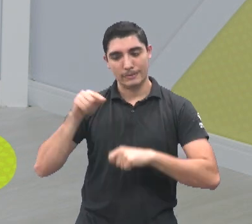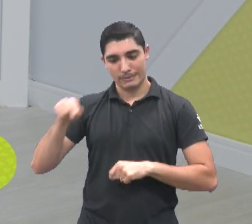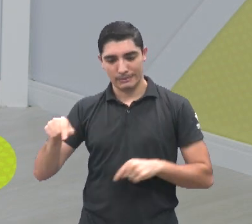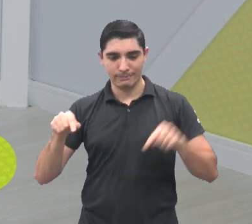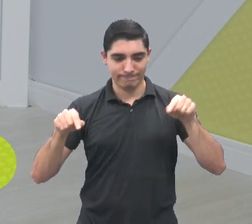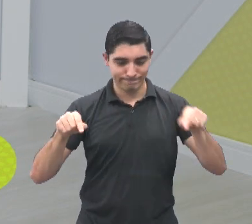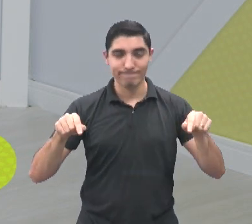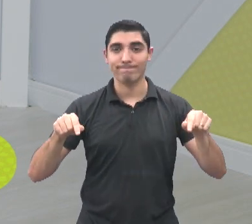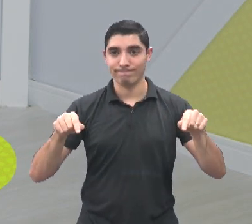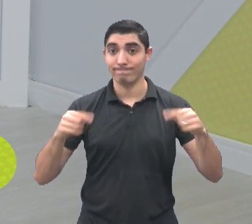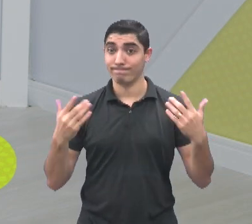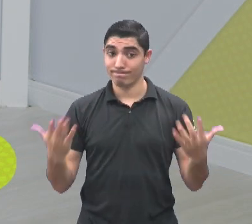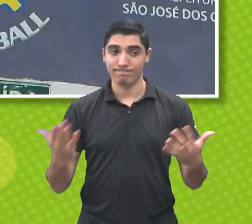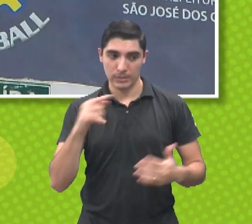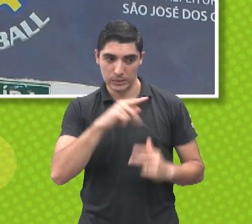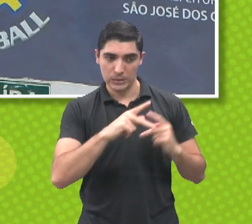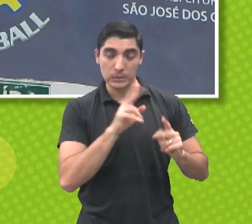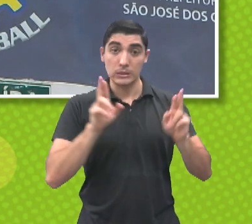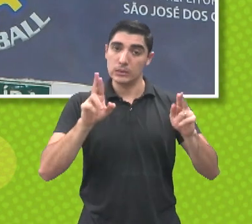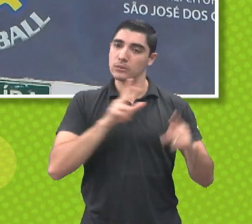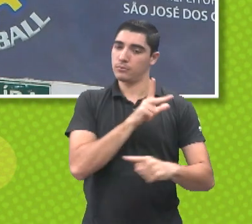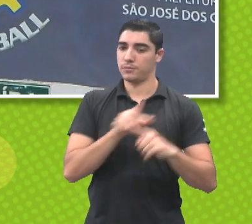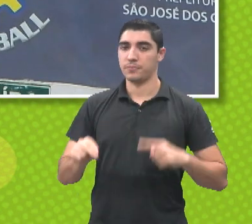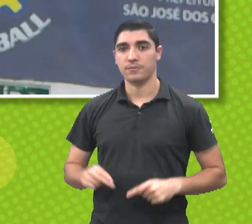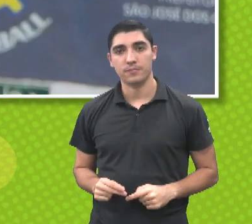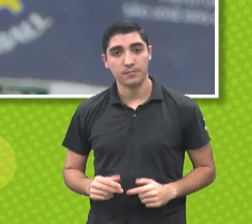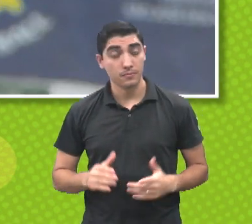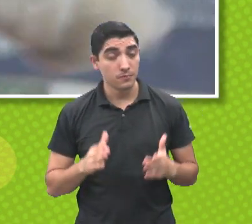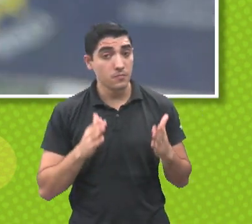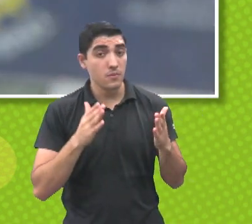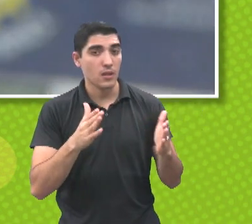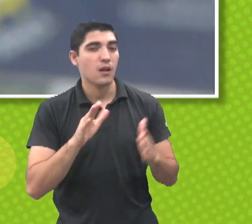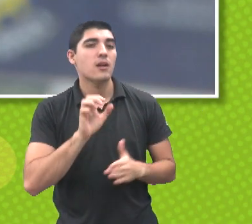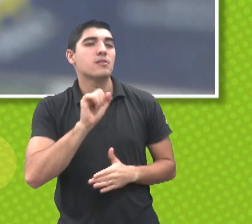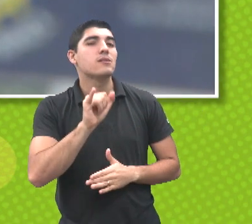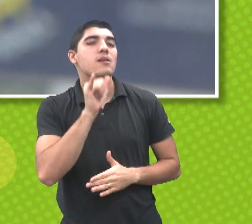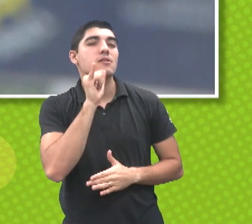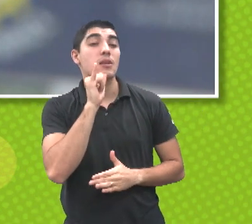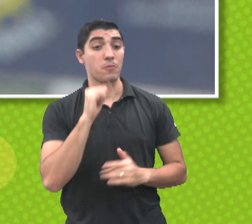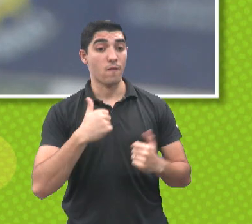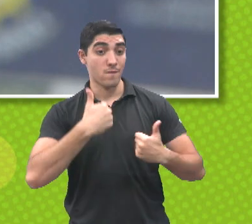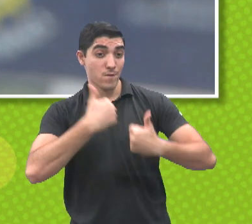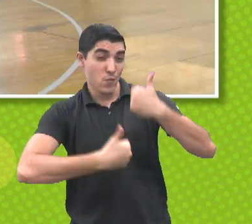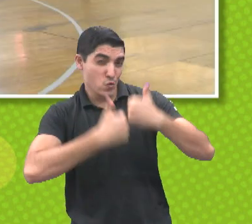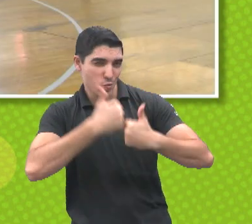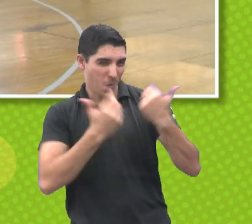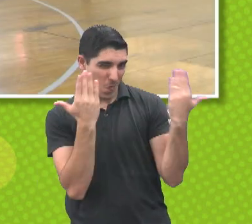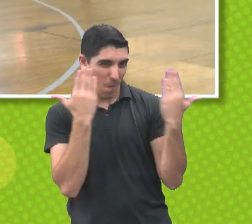e Paulistano, para ambas as equipes. Se fosse no futebol, seria um jogo de 6 pontos, né,